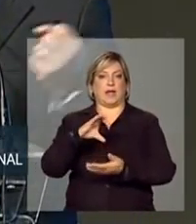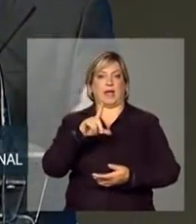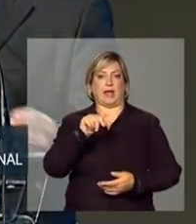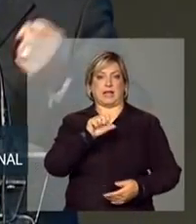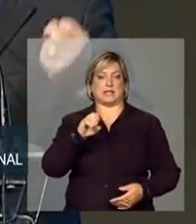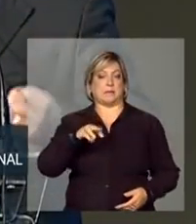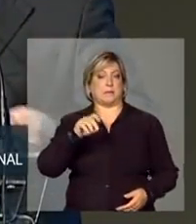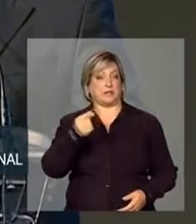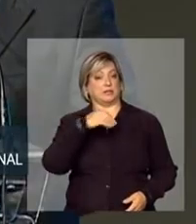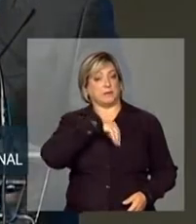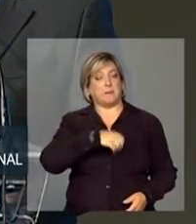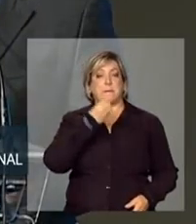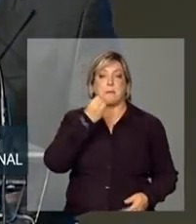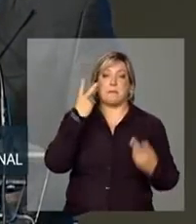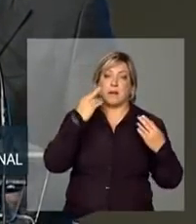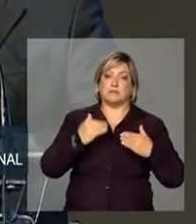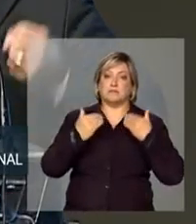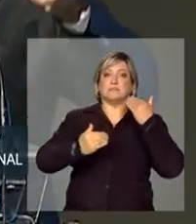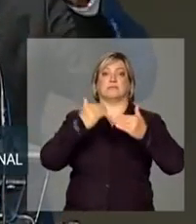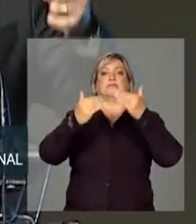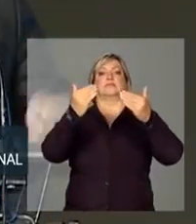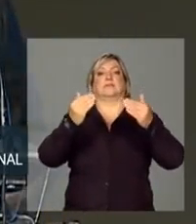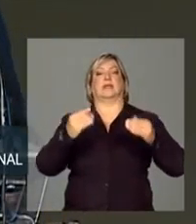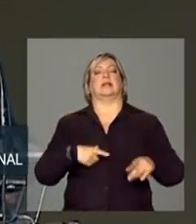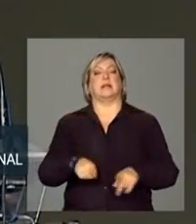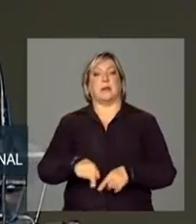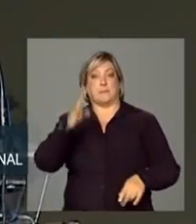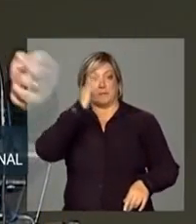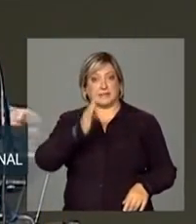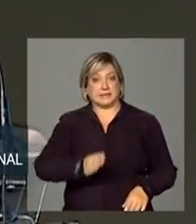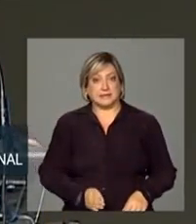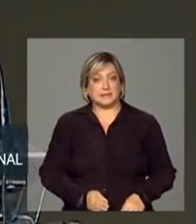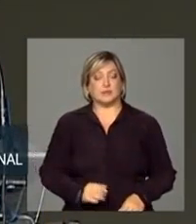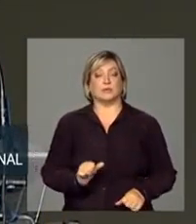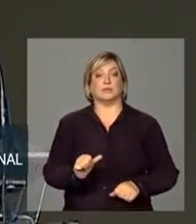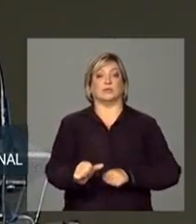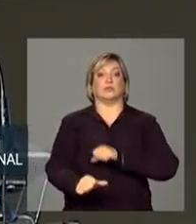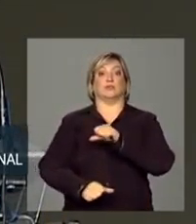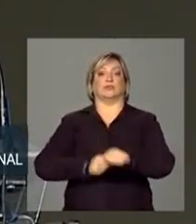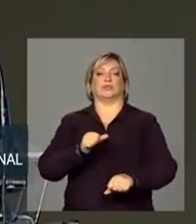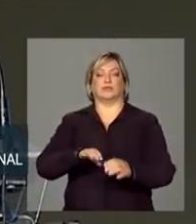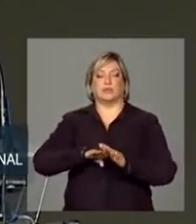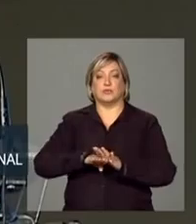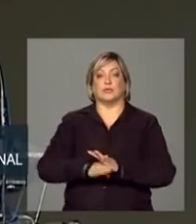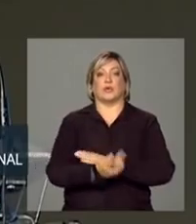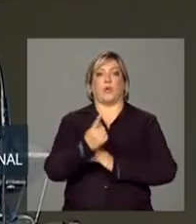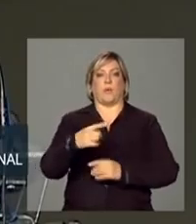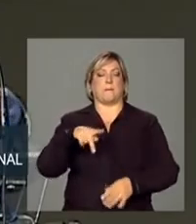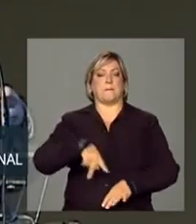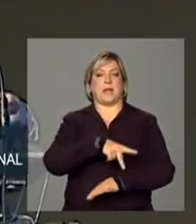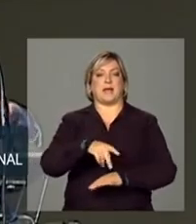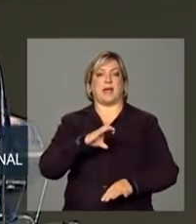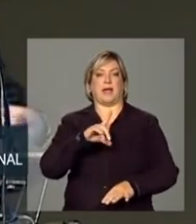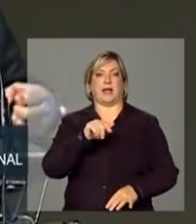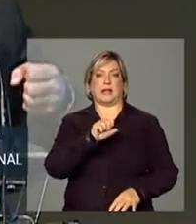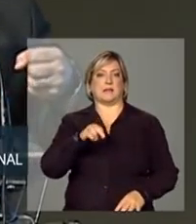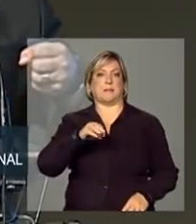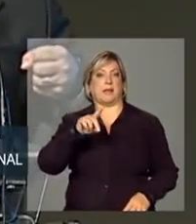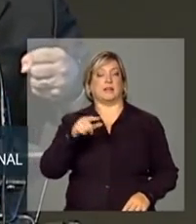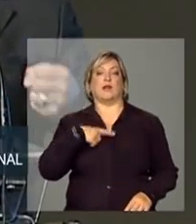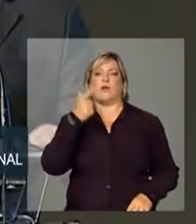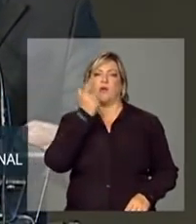de brasileiros, que nós conseguimos ascender socialmente mais de 20 milhões que participam hoje da